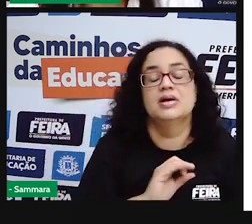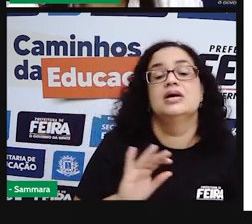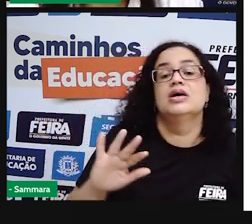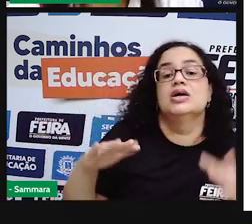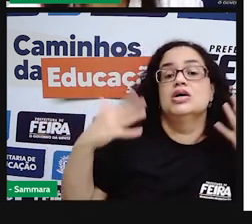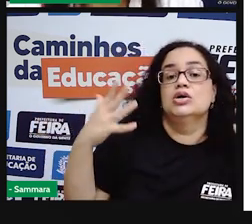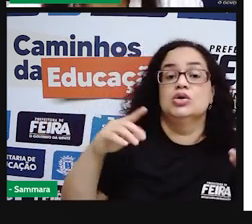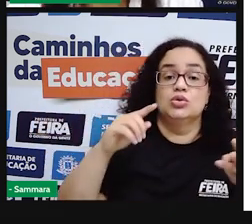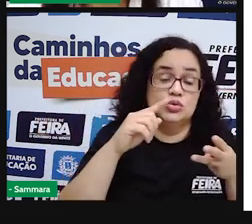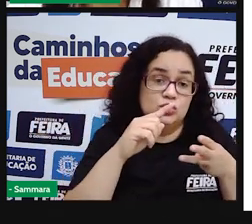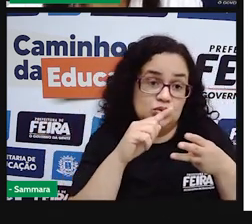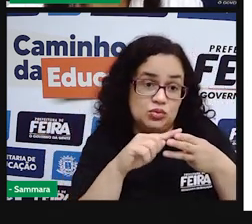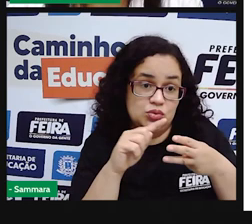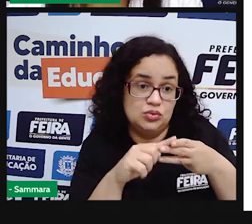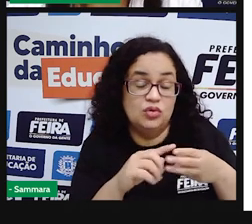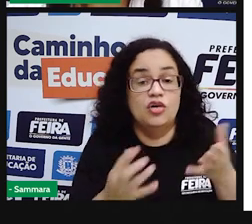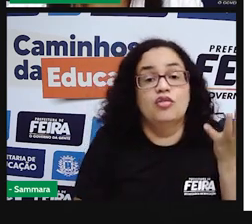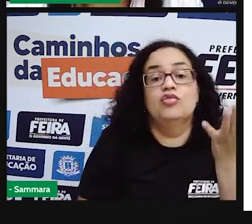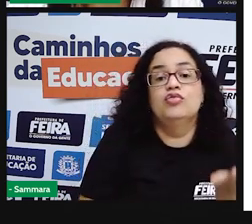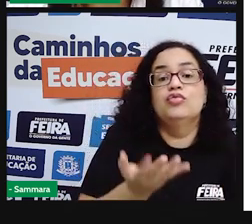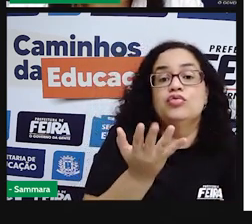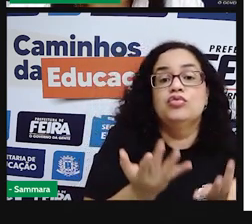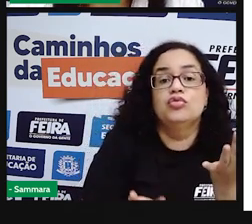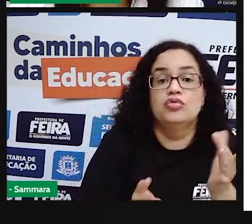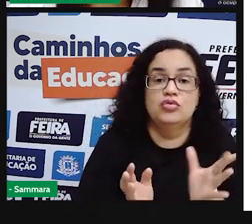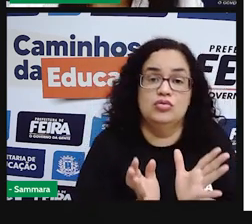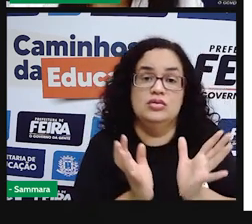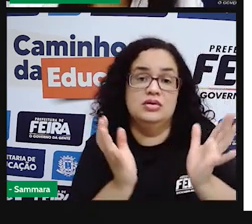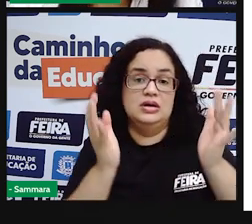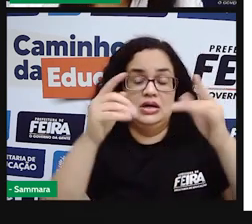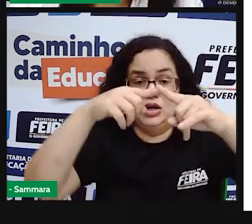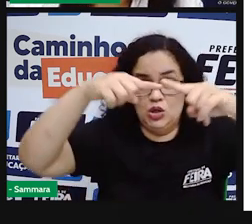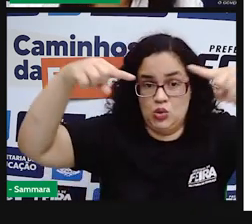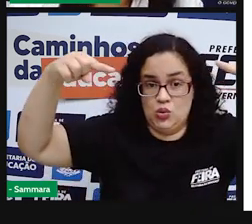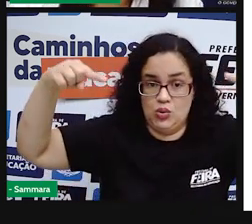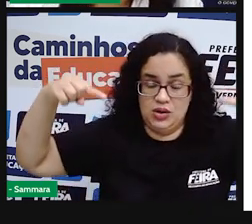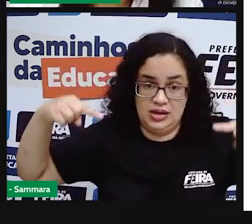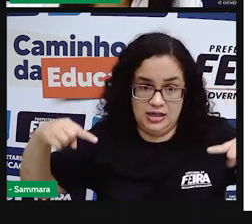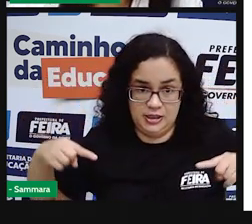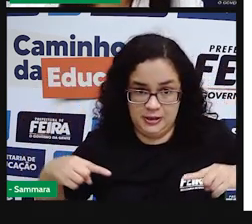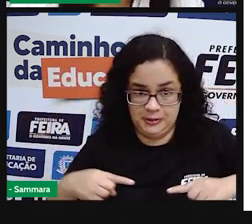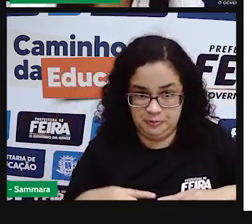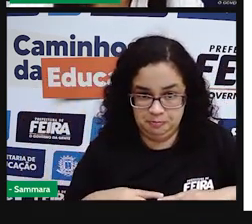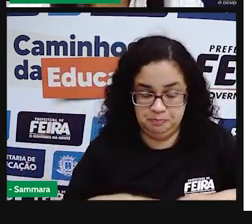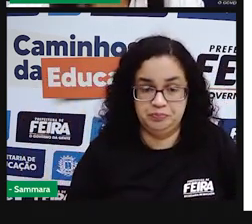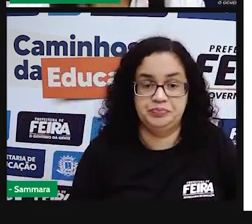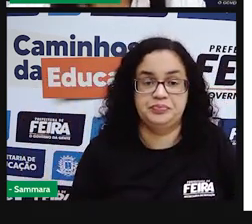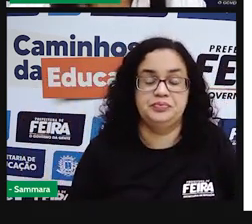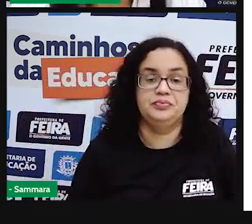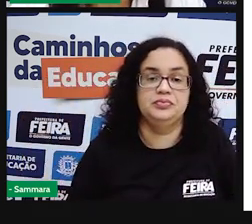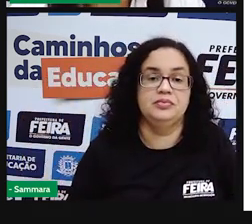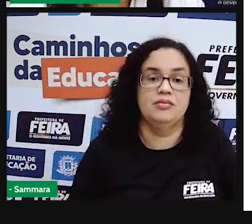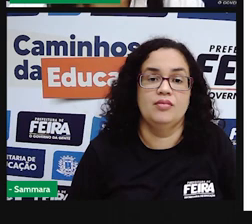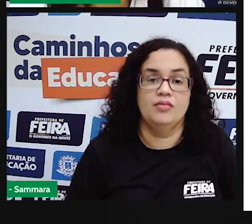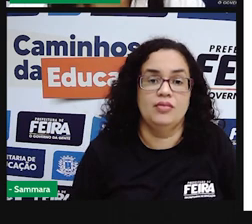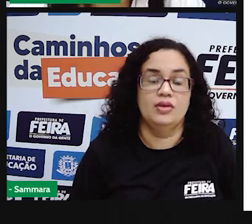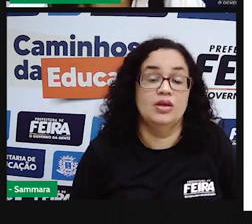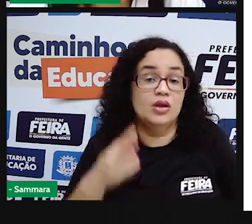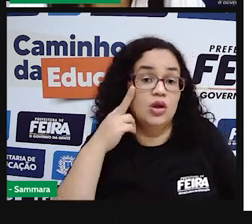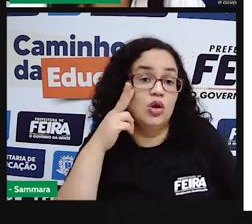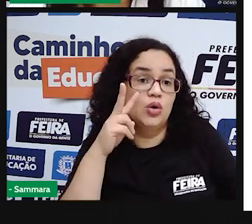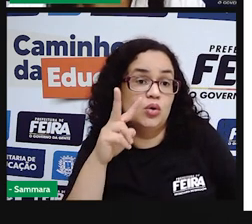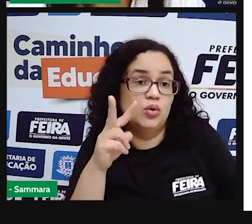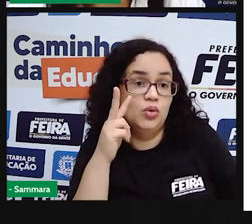Santo Antônio, é uma fogueira de formato quadrado. Olha só o